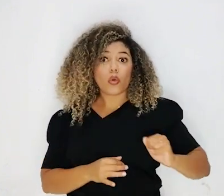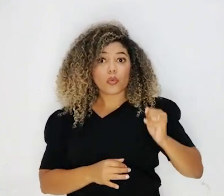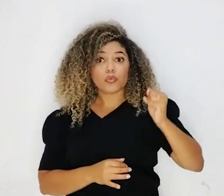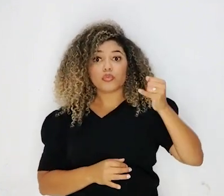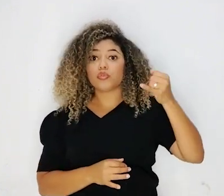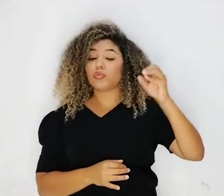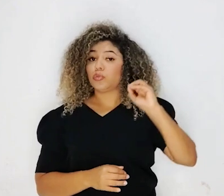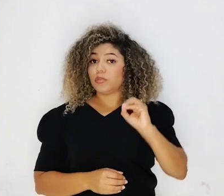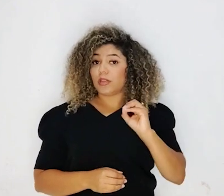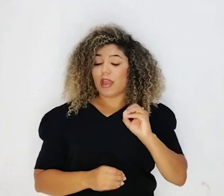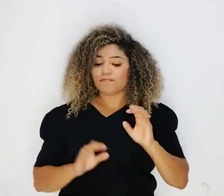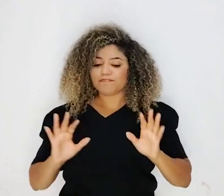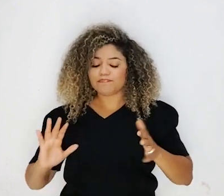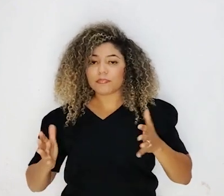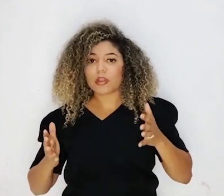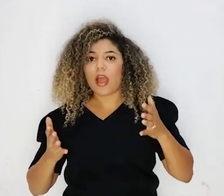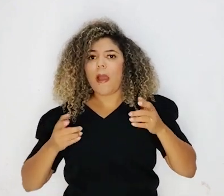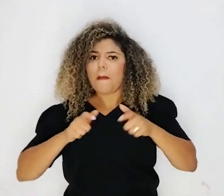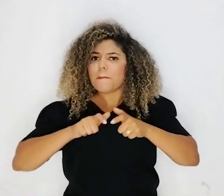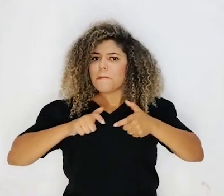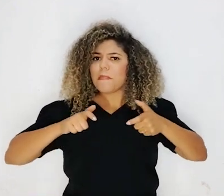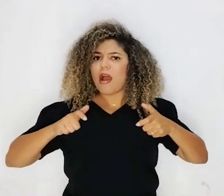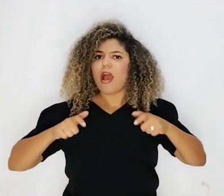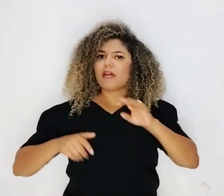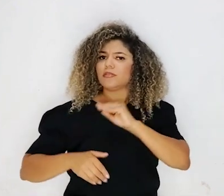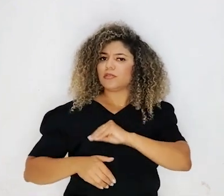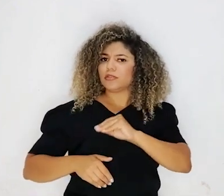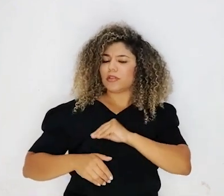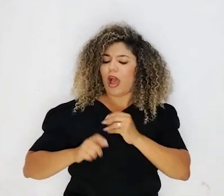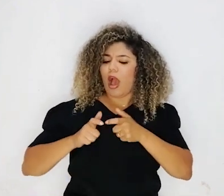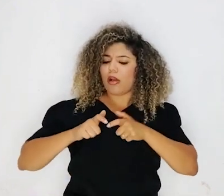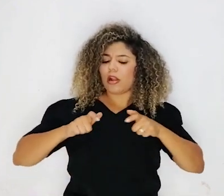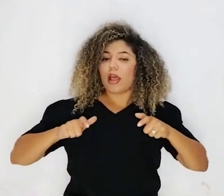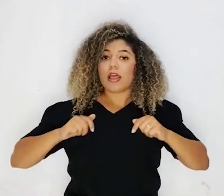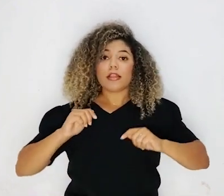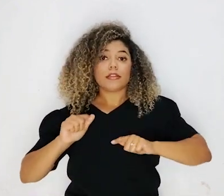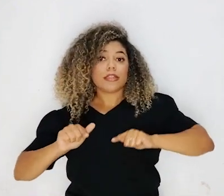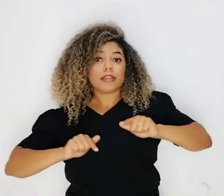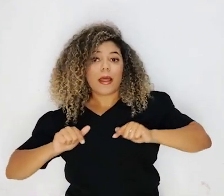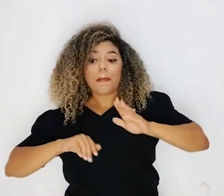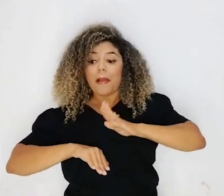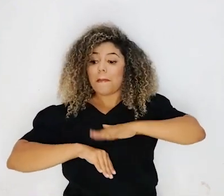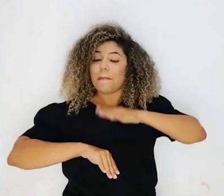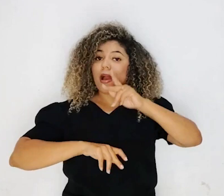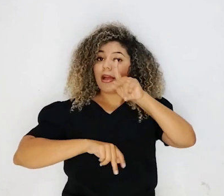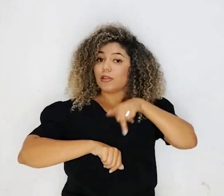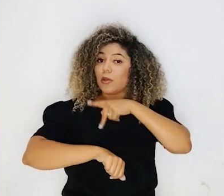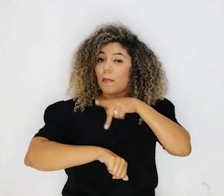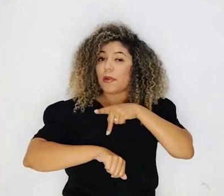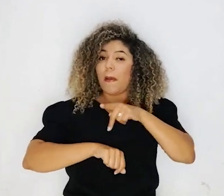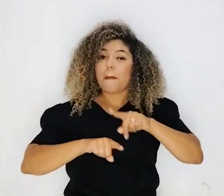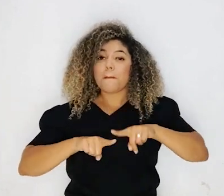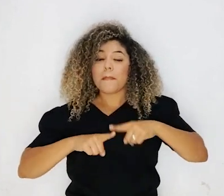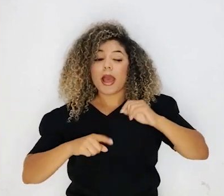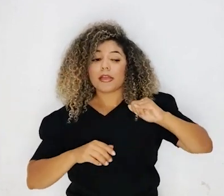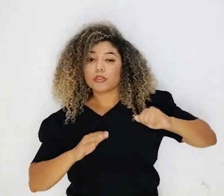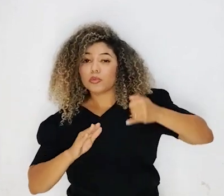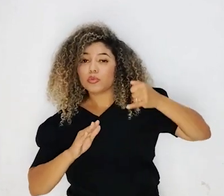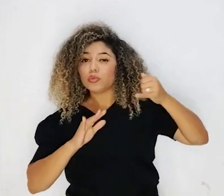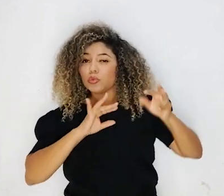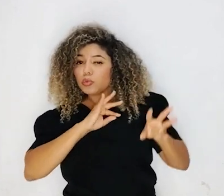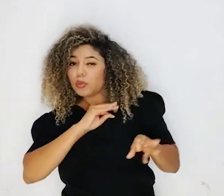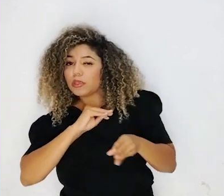zero. Impulsionado pelo aumento da renda e pelo avanço do nível de emprego no país, a armadilha dos juros